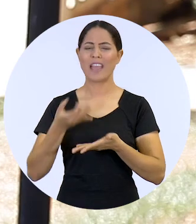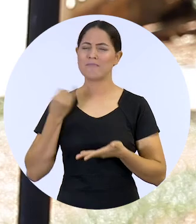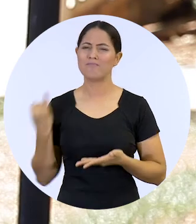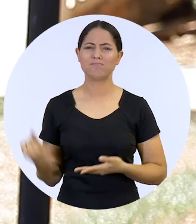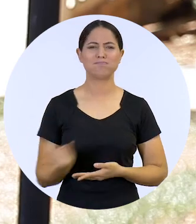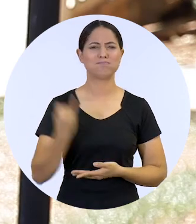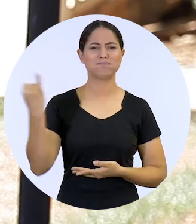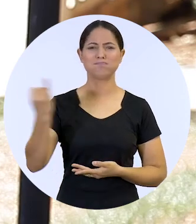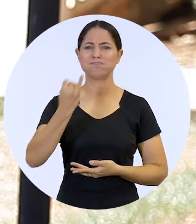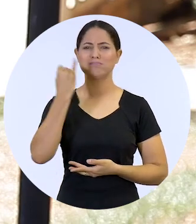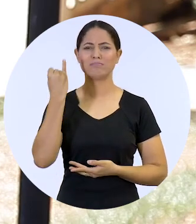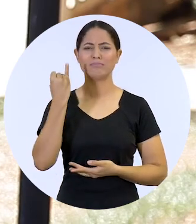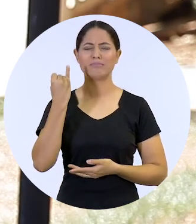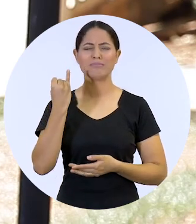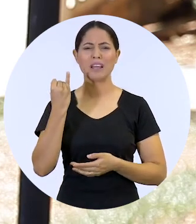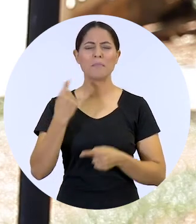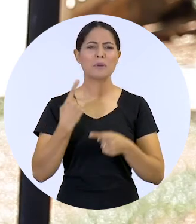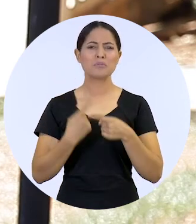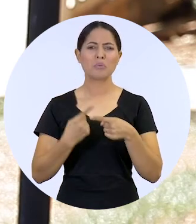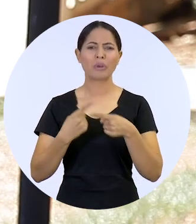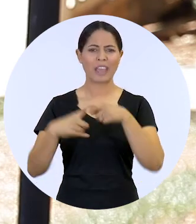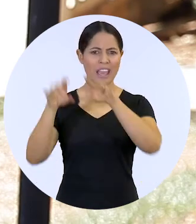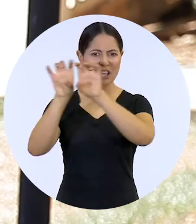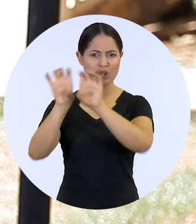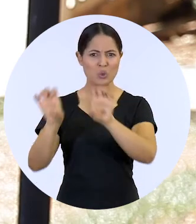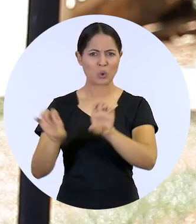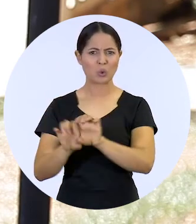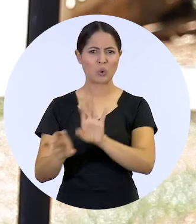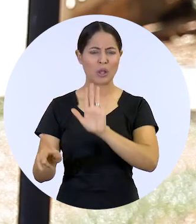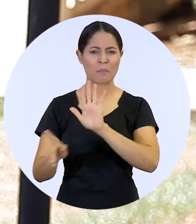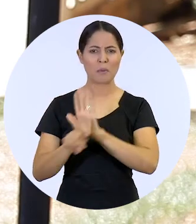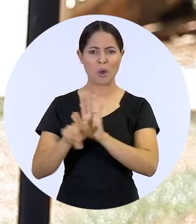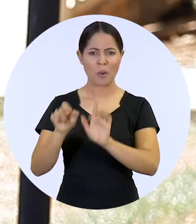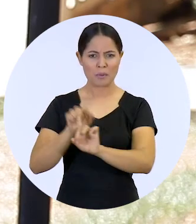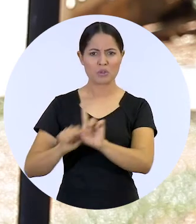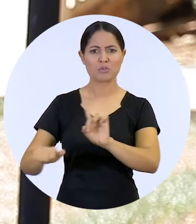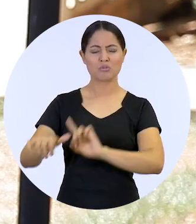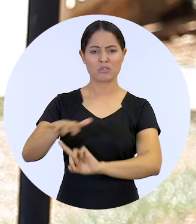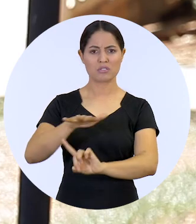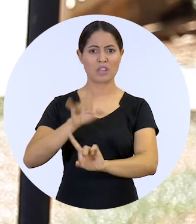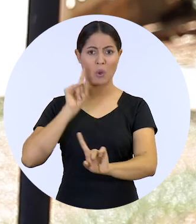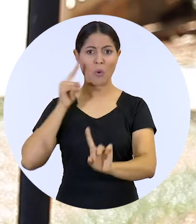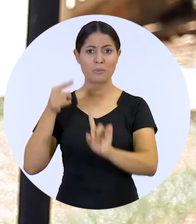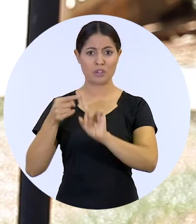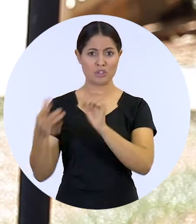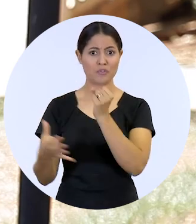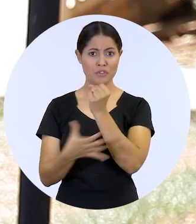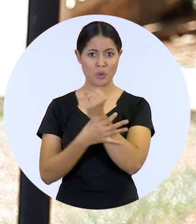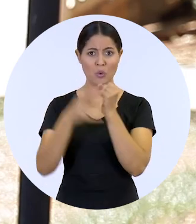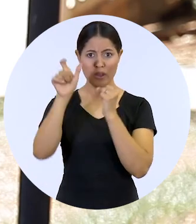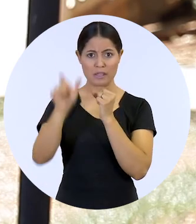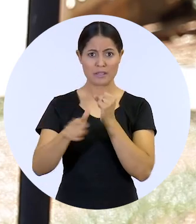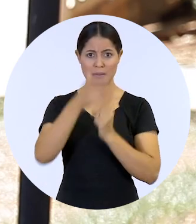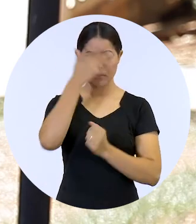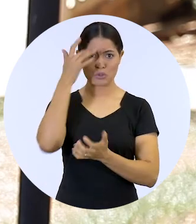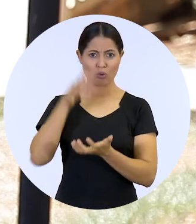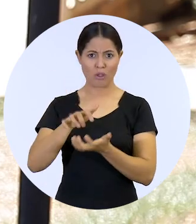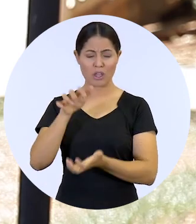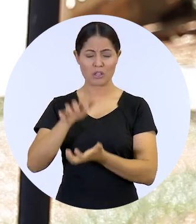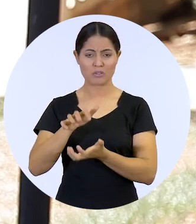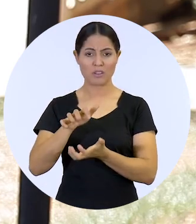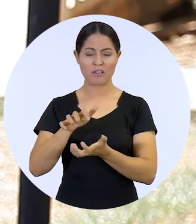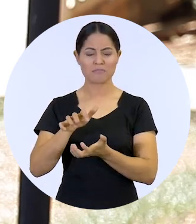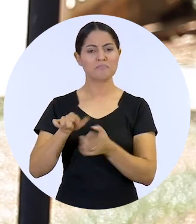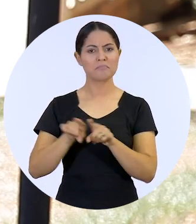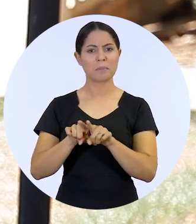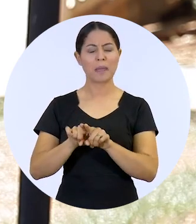é essencial por uma estrutura e formatação social que dê essa segurança ao idoso, porque cumpre o